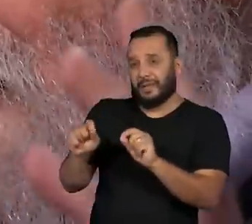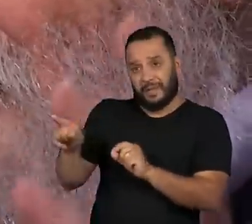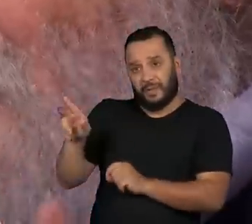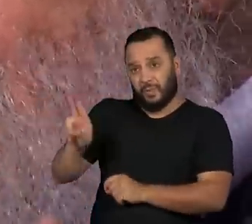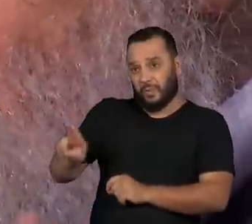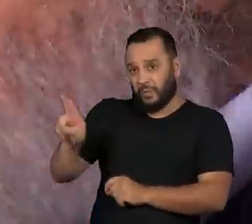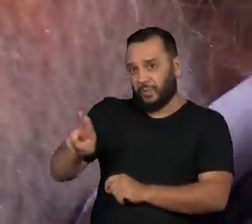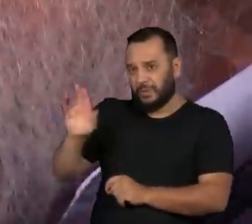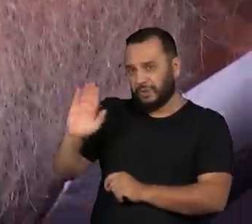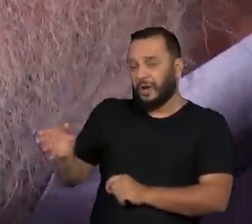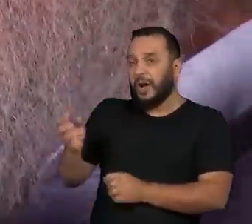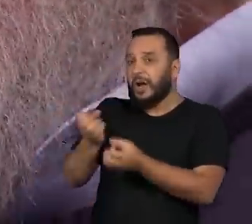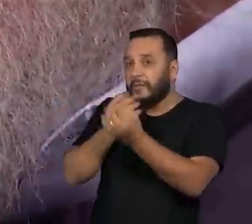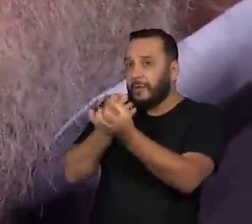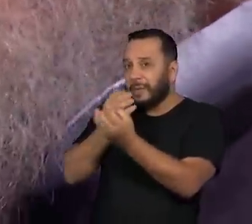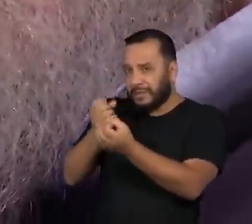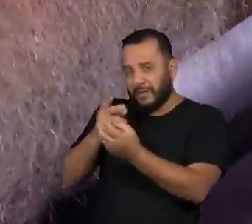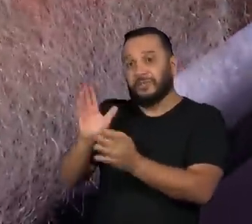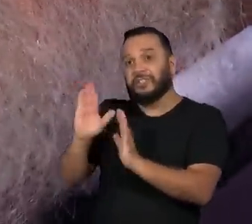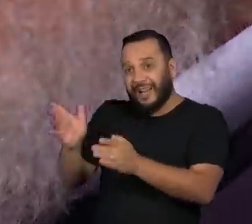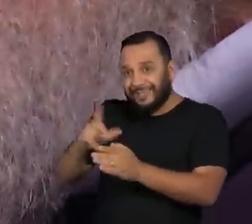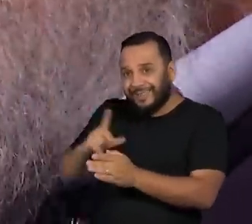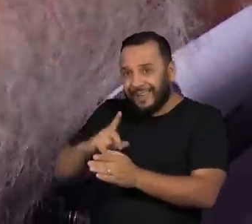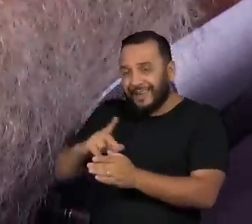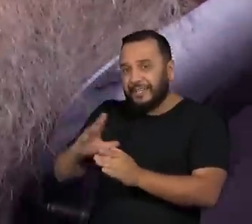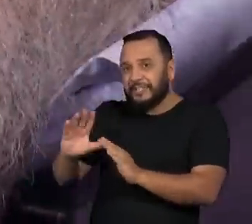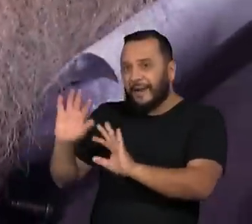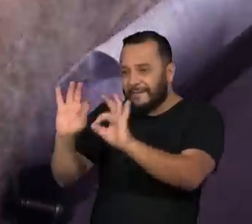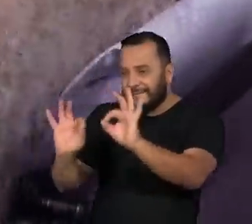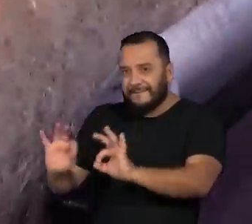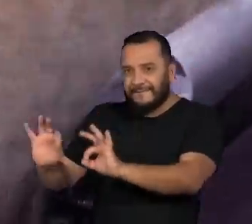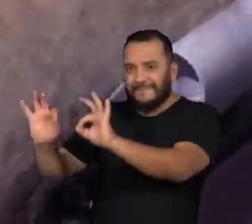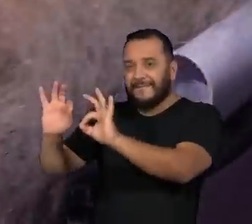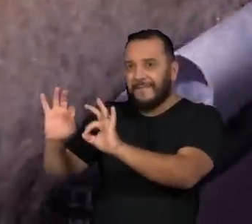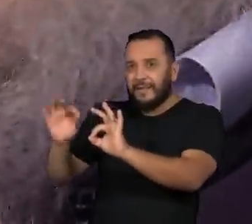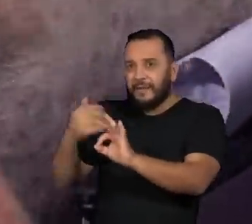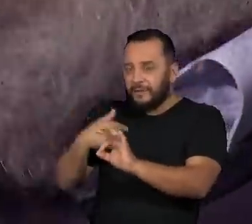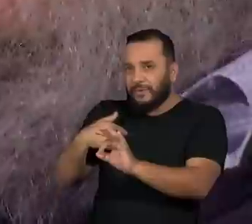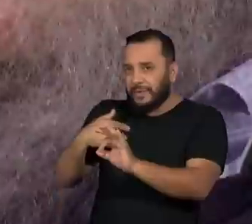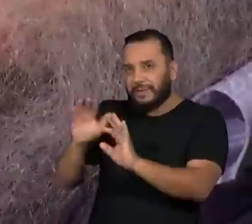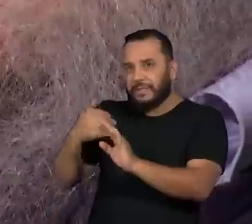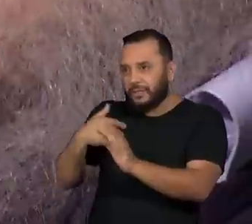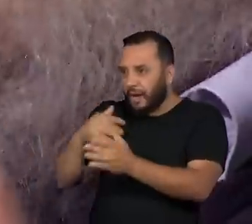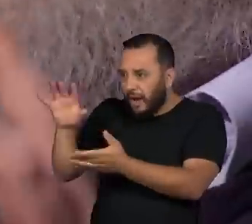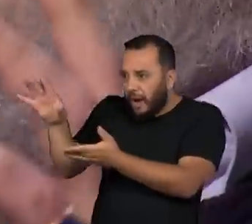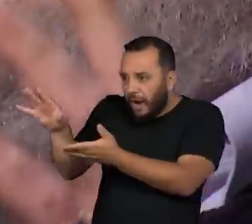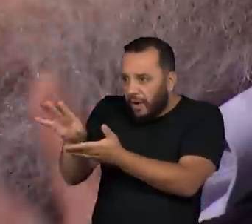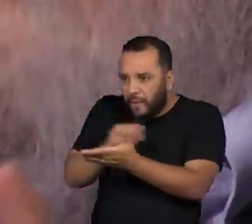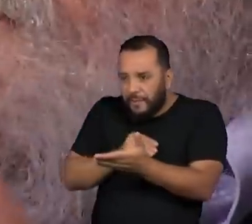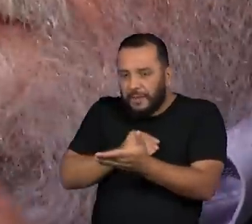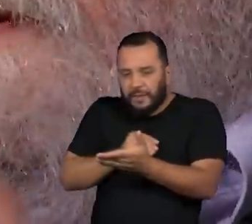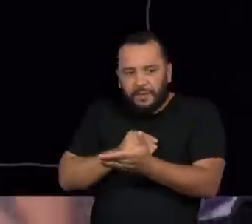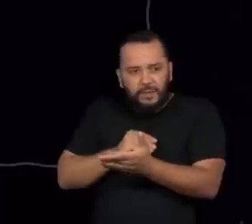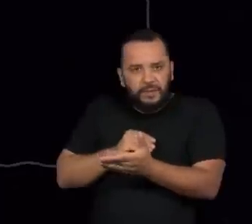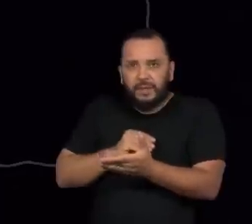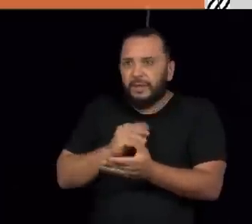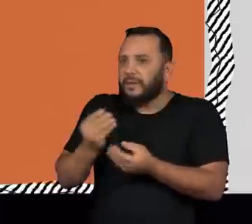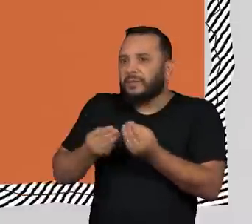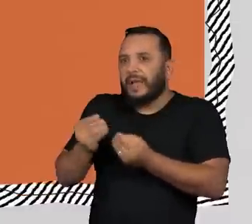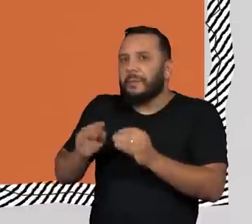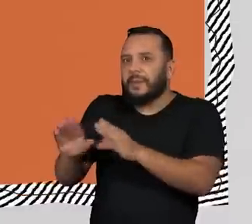tá usando a base que existe para gerar uma opção de coisas mas como você usa o que ele gera ninguém mais vai mexer na base que existe então nós congelamos o